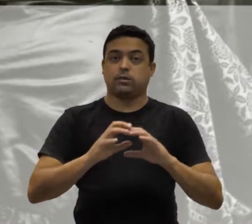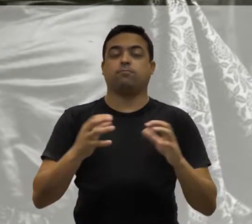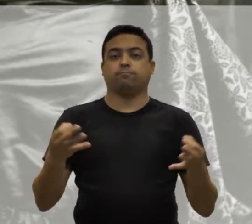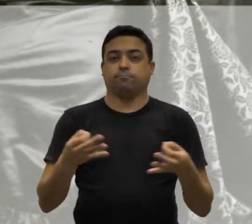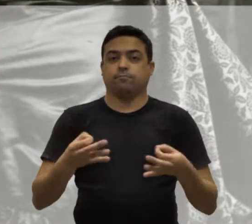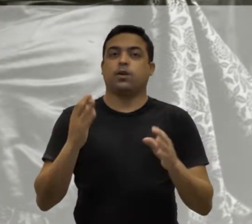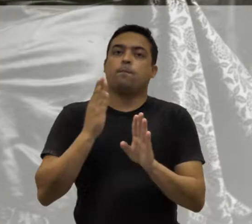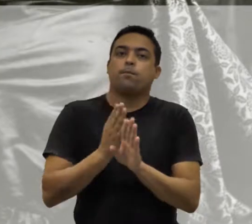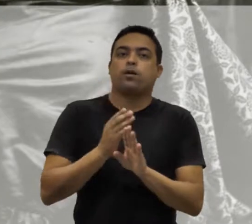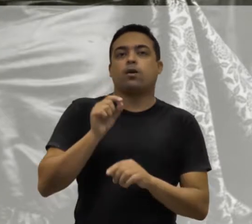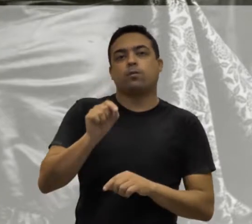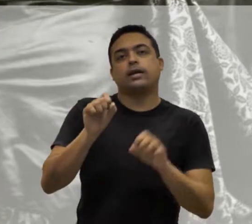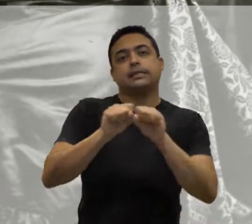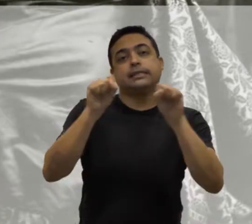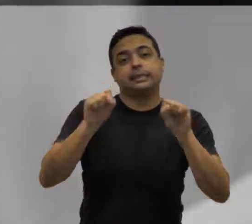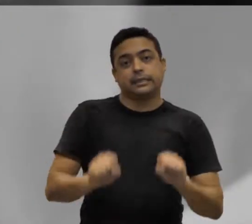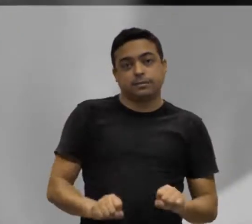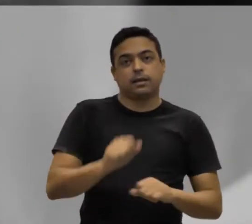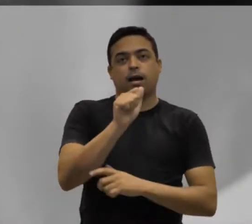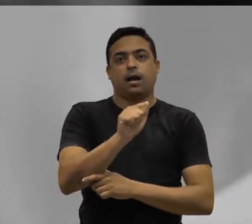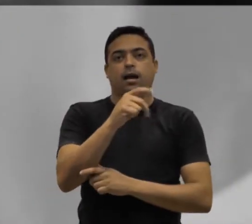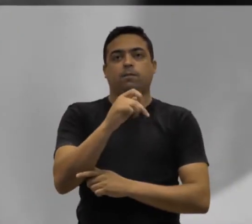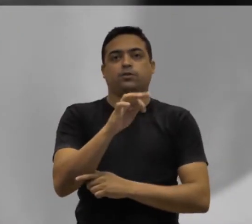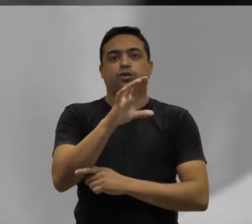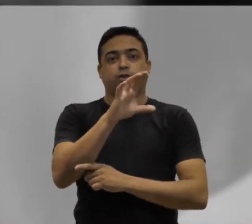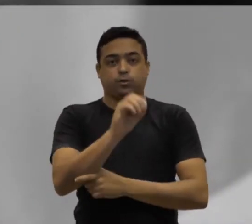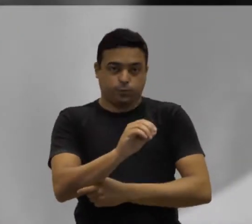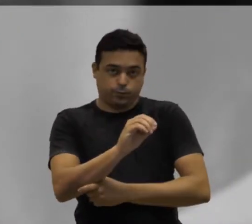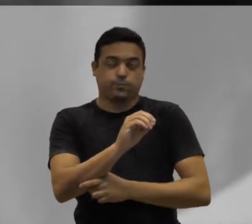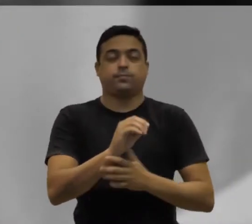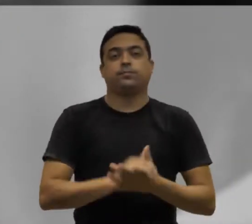estabelecida inicialmente através do sistema áptico.